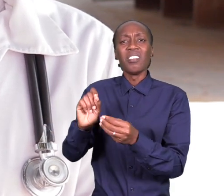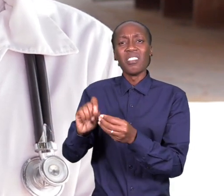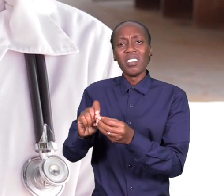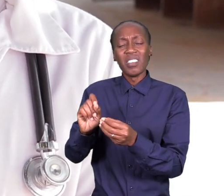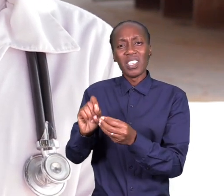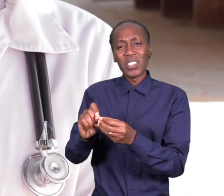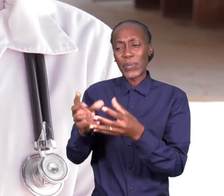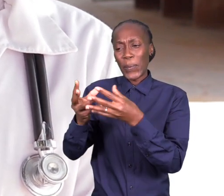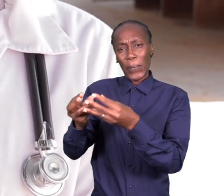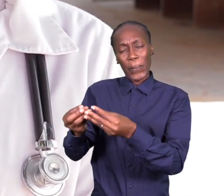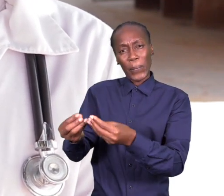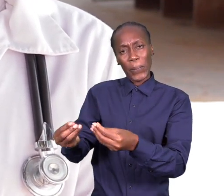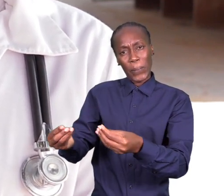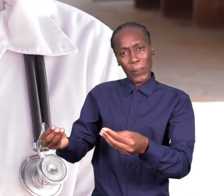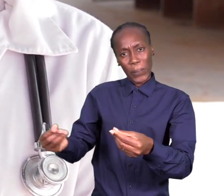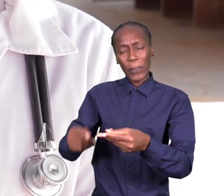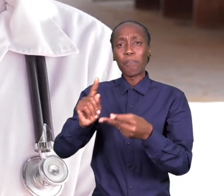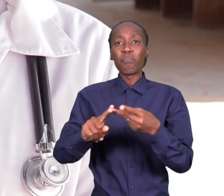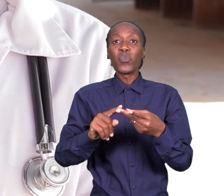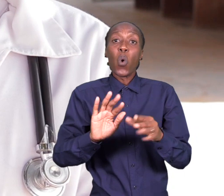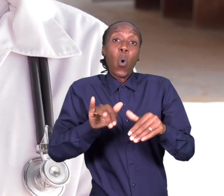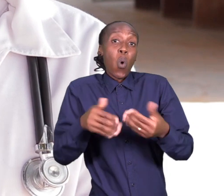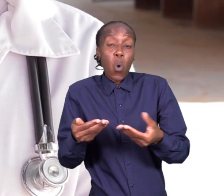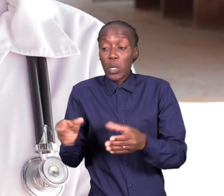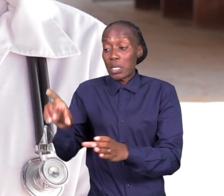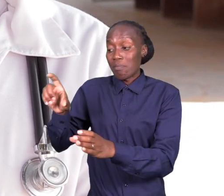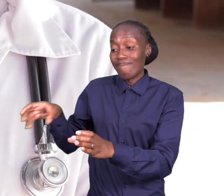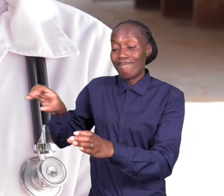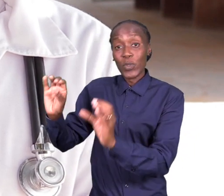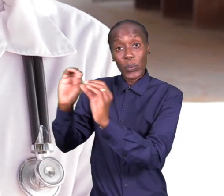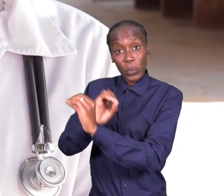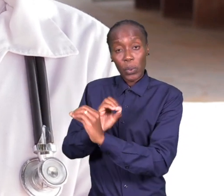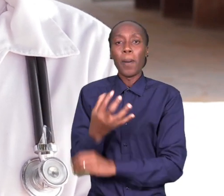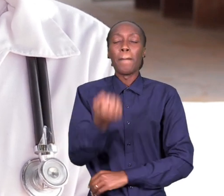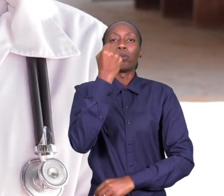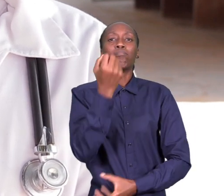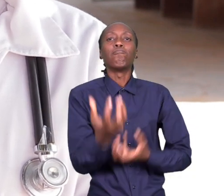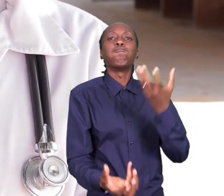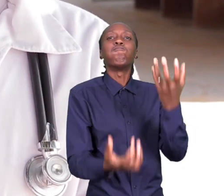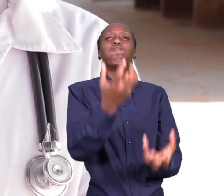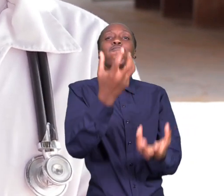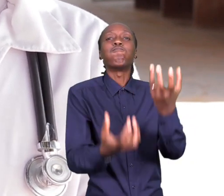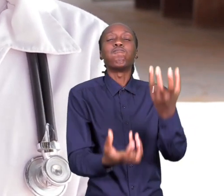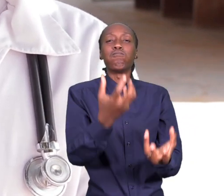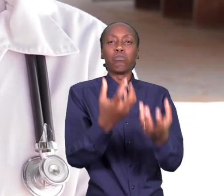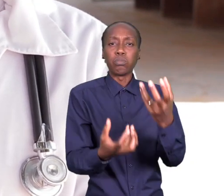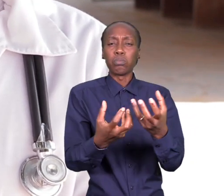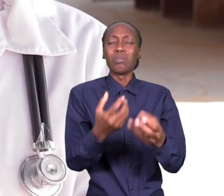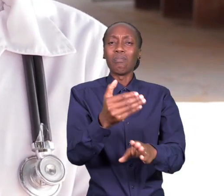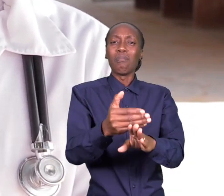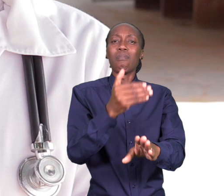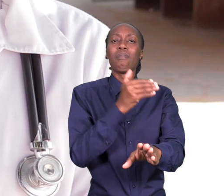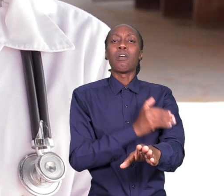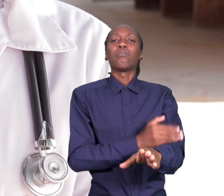havendo, pode-se usar a técnica de fervura, ferver água antes do consumo. Isto é